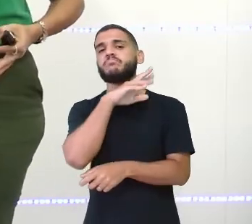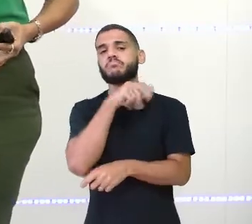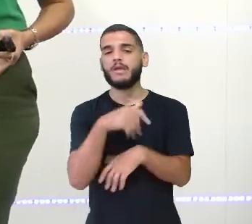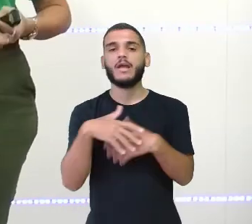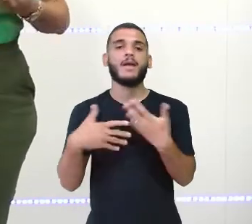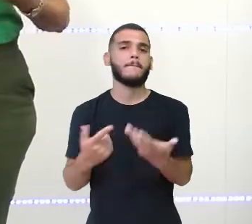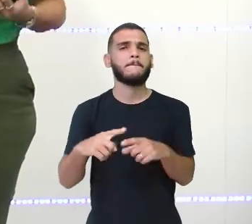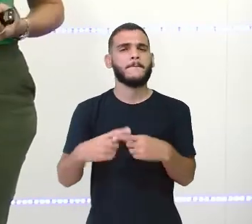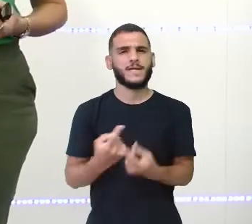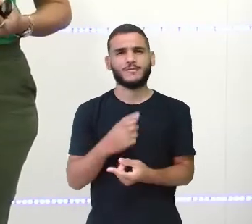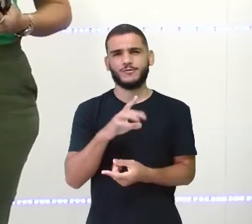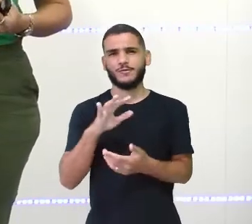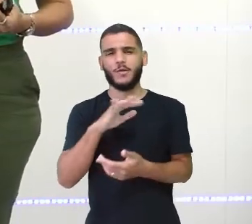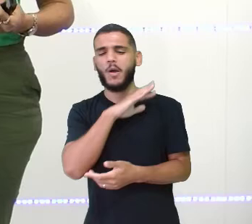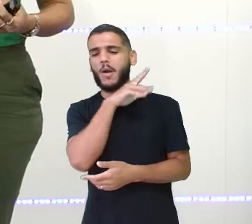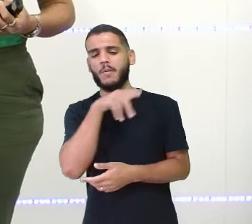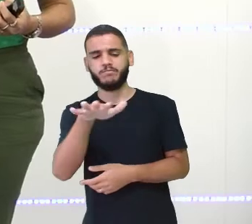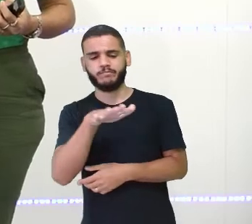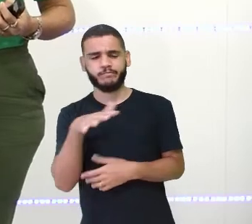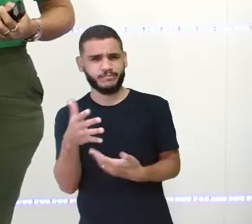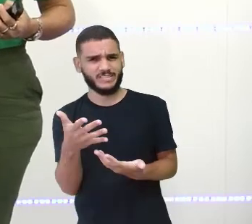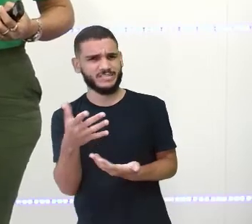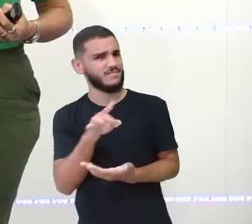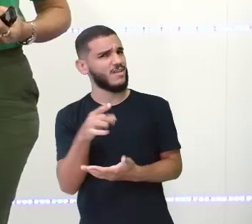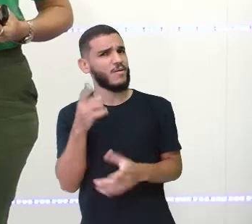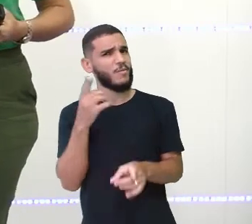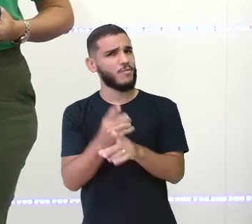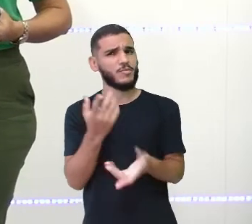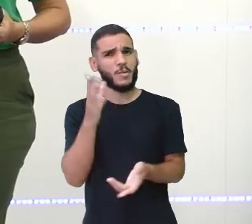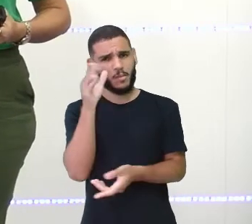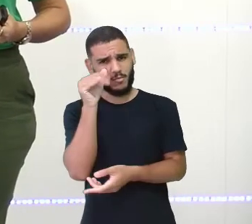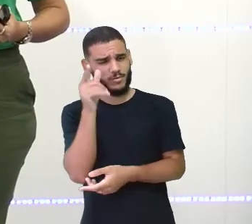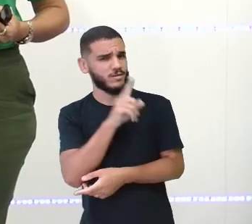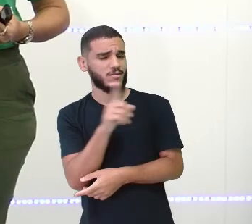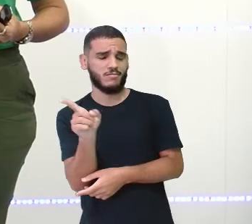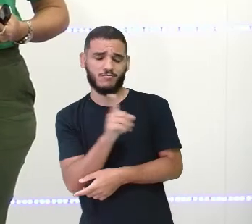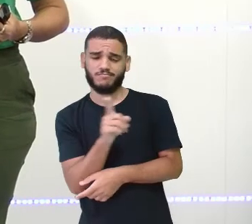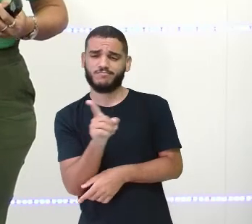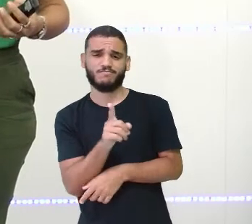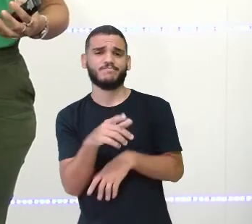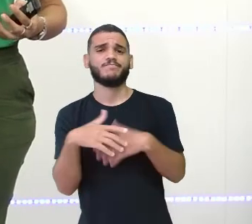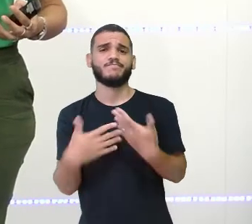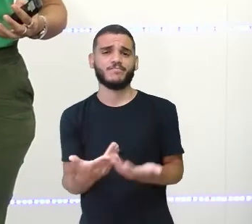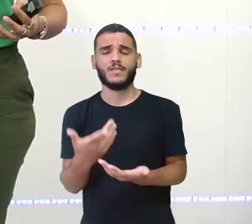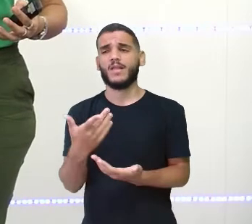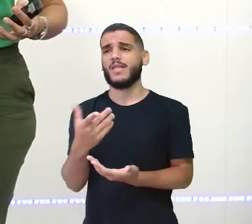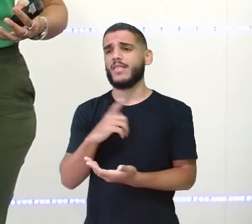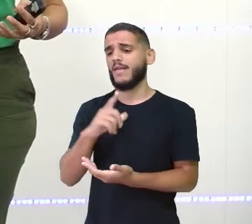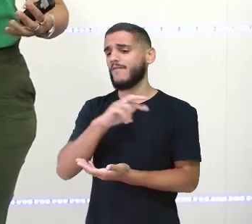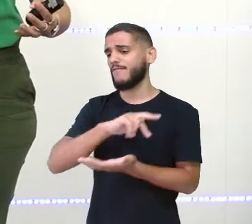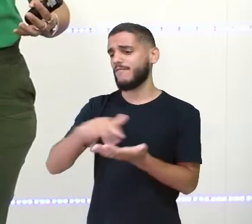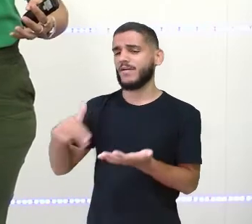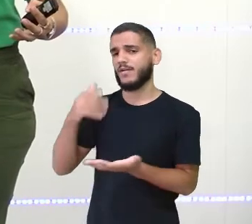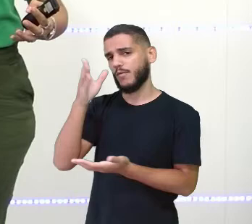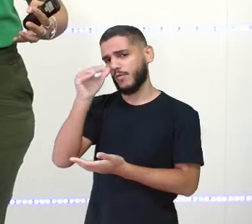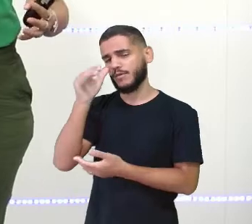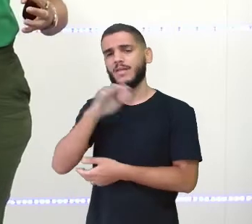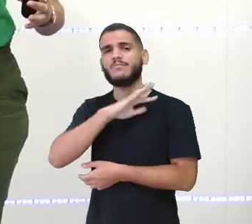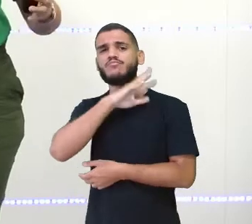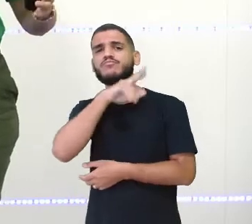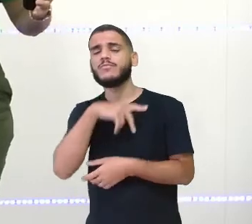será que é só do mundo animal que encontramos informações desse tipo? curiosidades sobre o mundo animal?